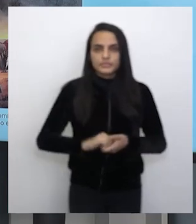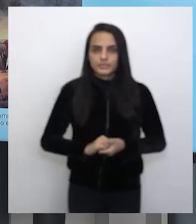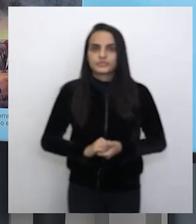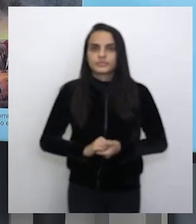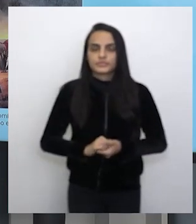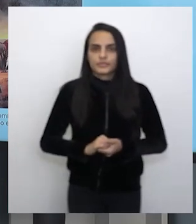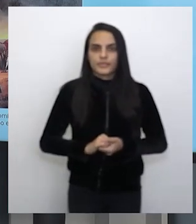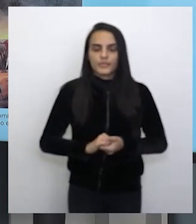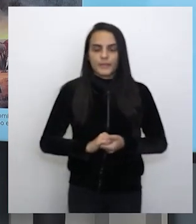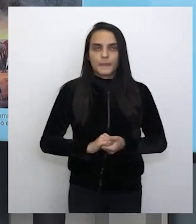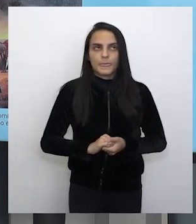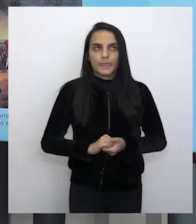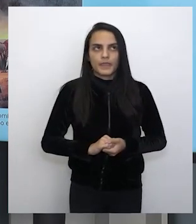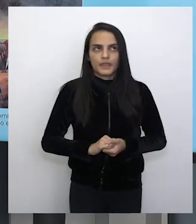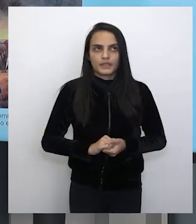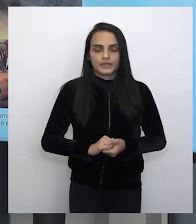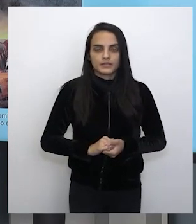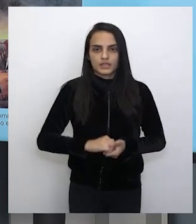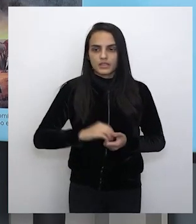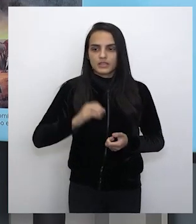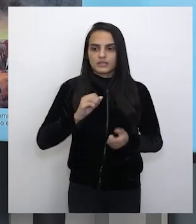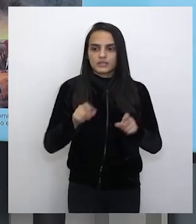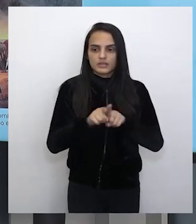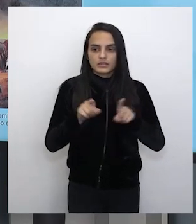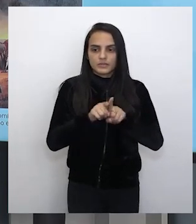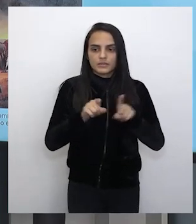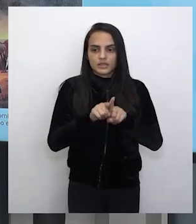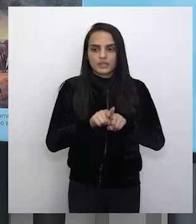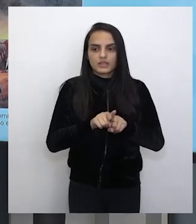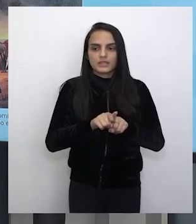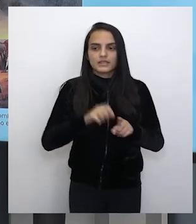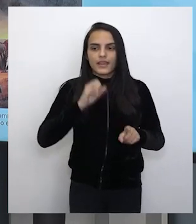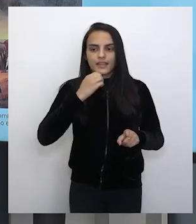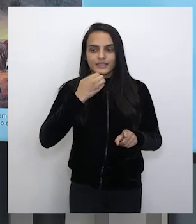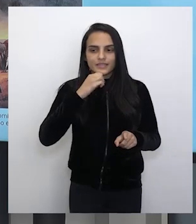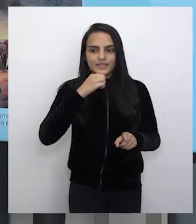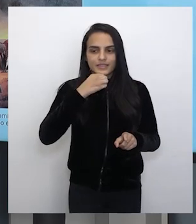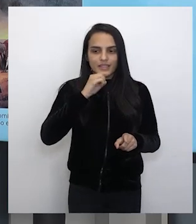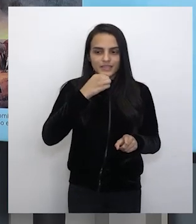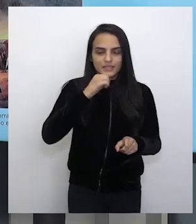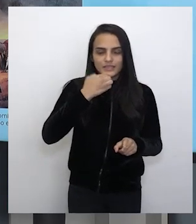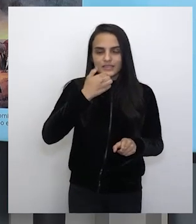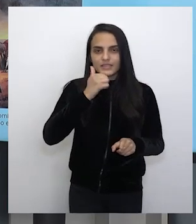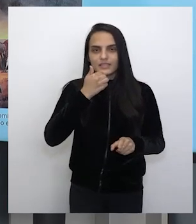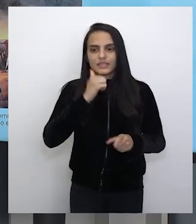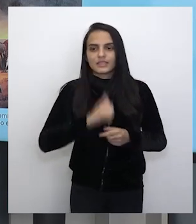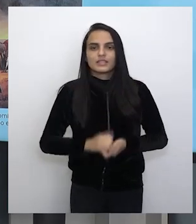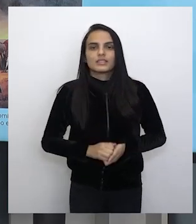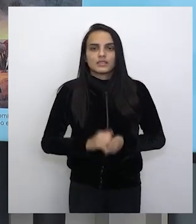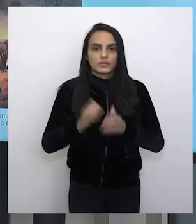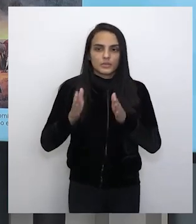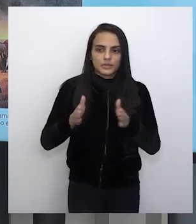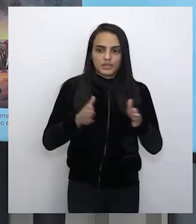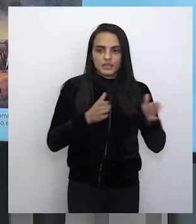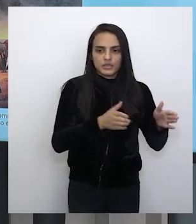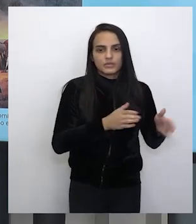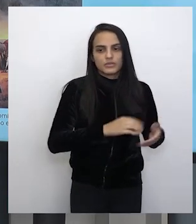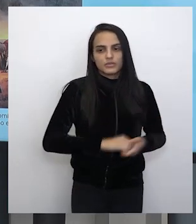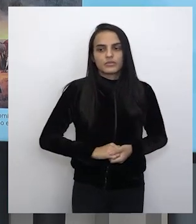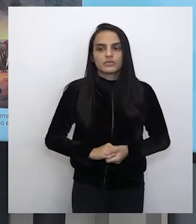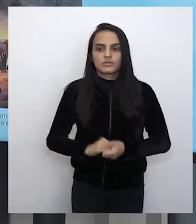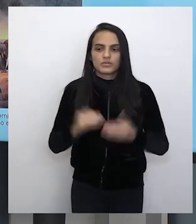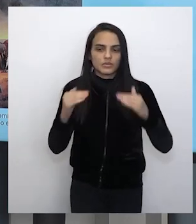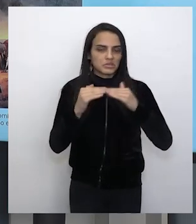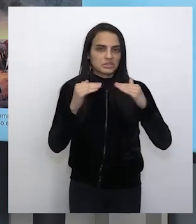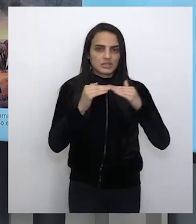contraponto aí, né, à ciência da época, né? Então, vários cientistas e pesquisadores da época, justamente por não concordarem com